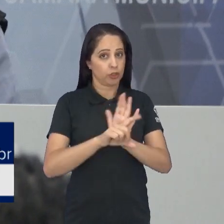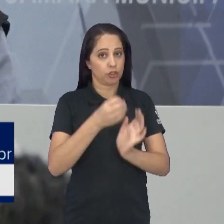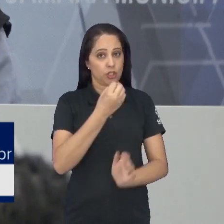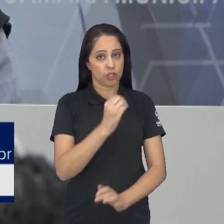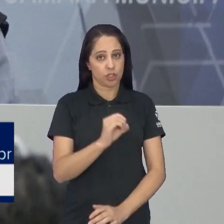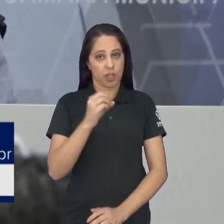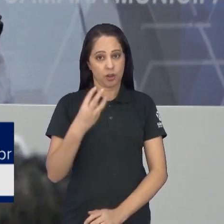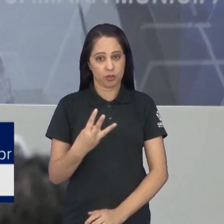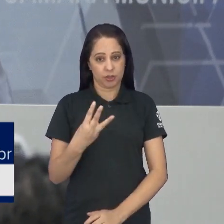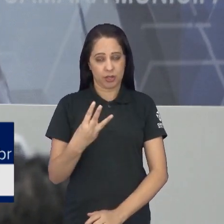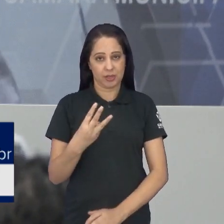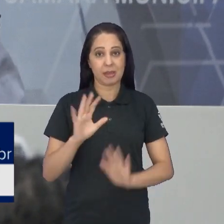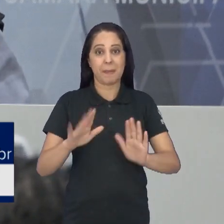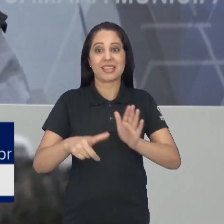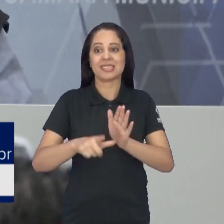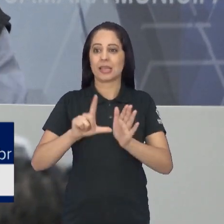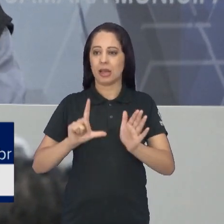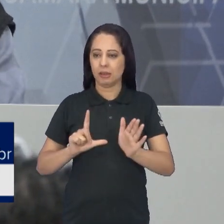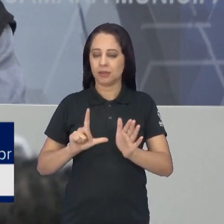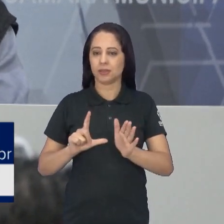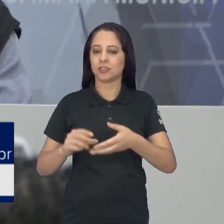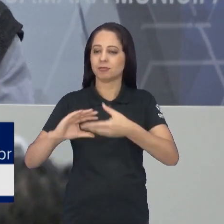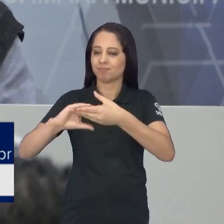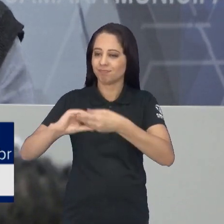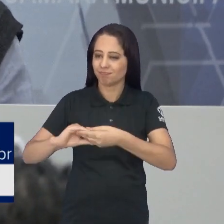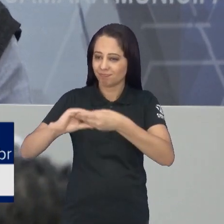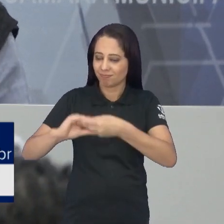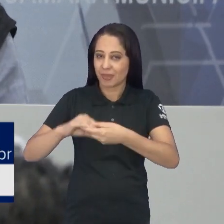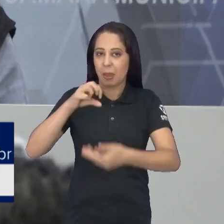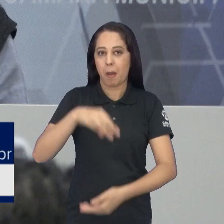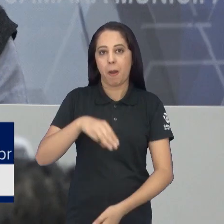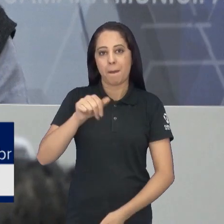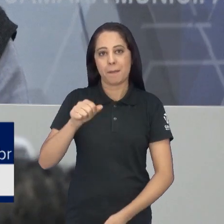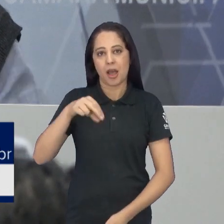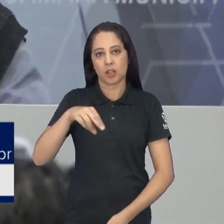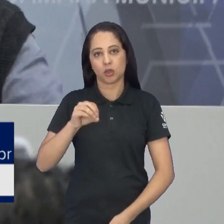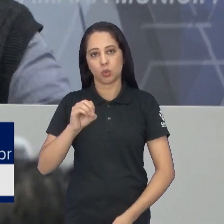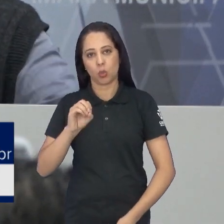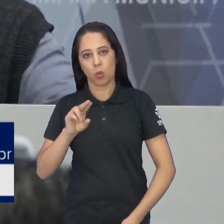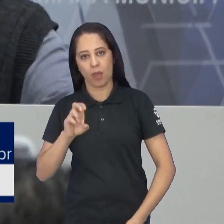03-2023, queria saudar seu Manuel de Oliveira,